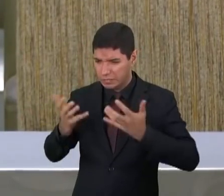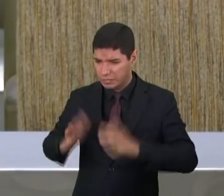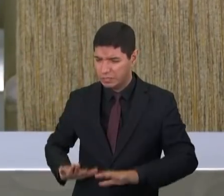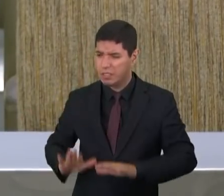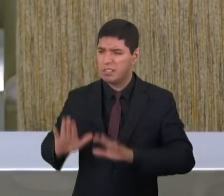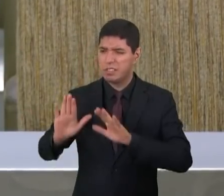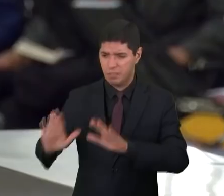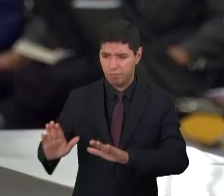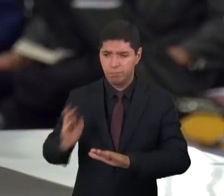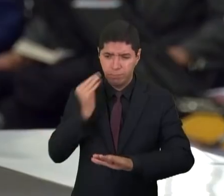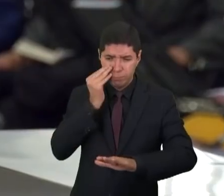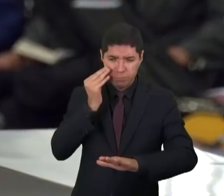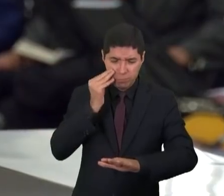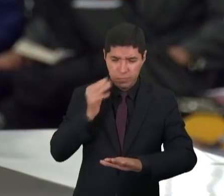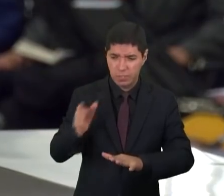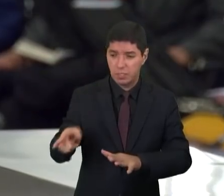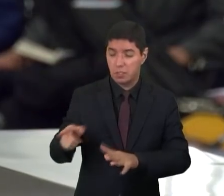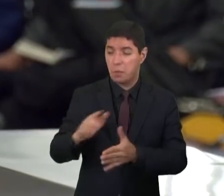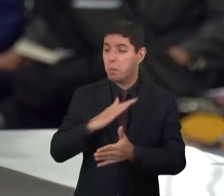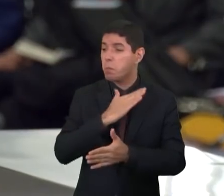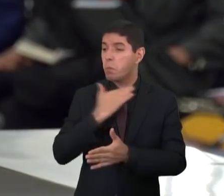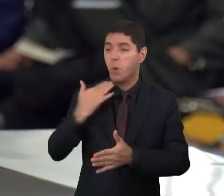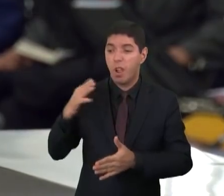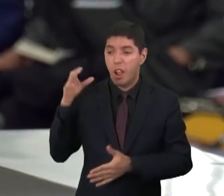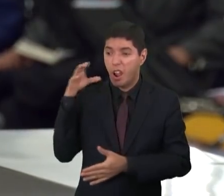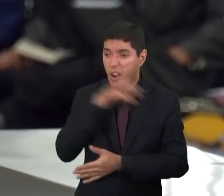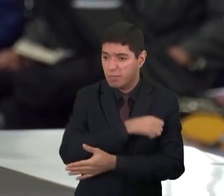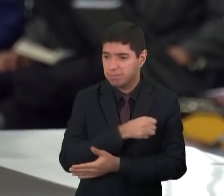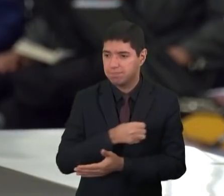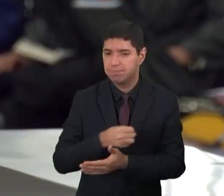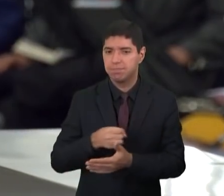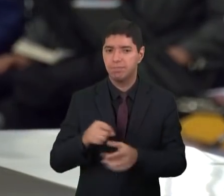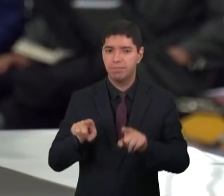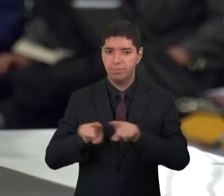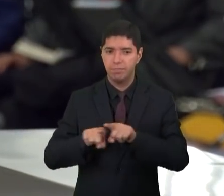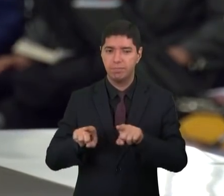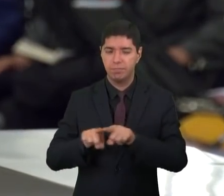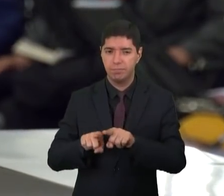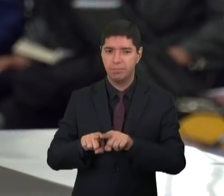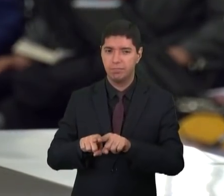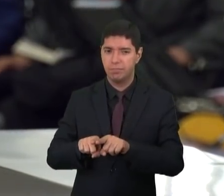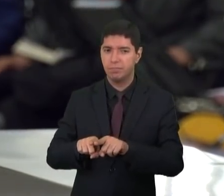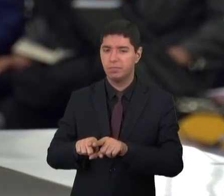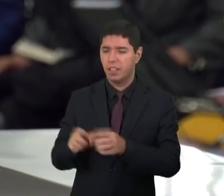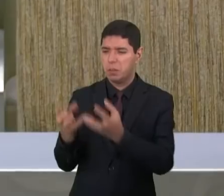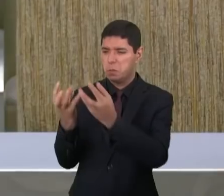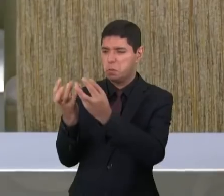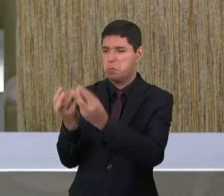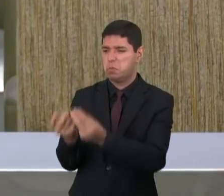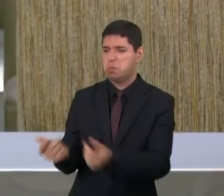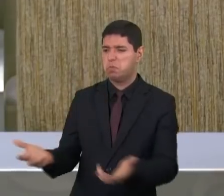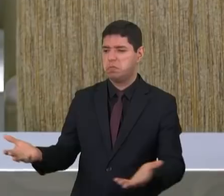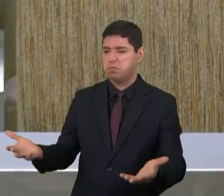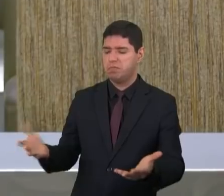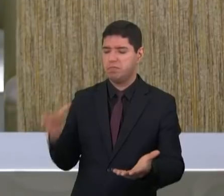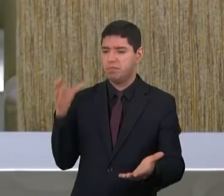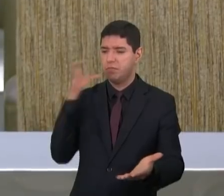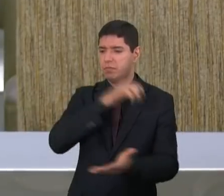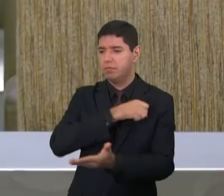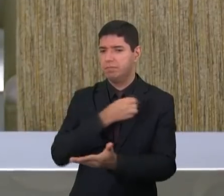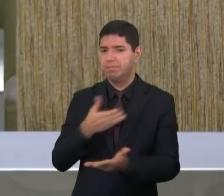aumentar para matar rápido, para vocês virar pó, para virar cinza, bem